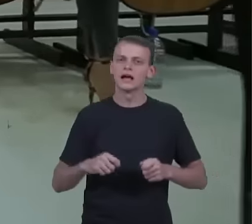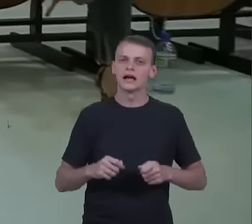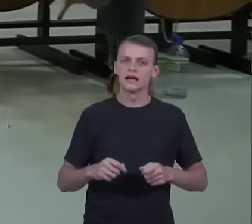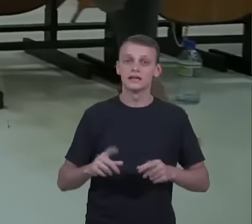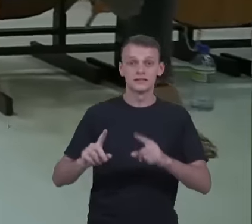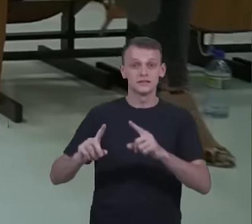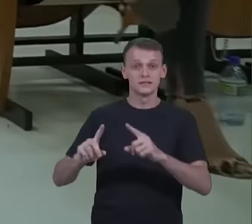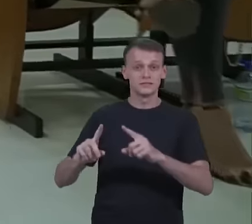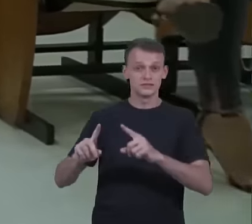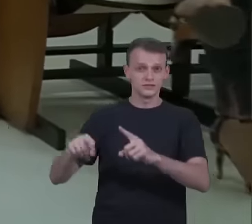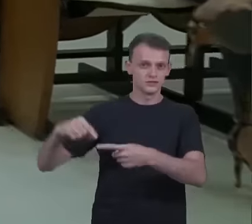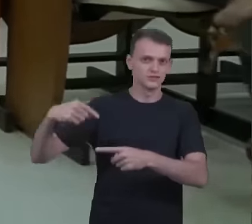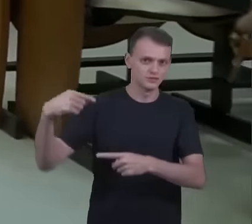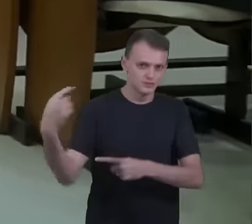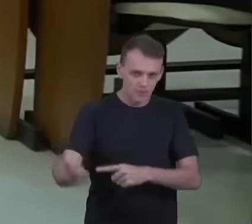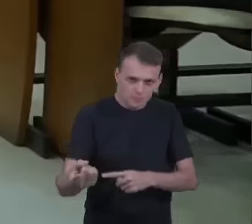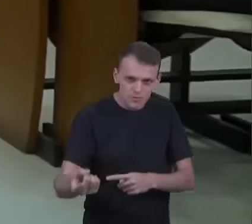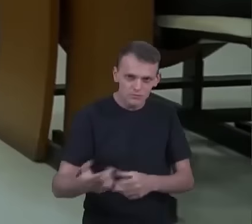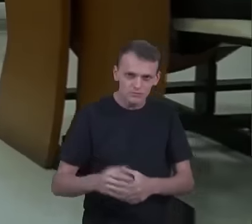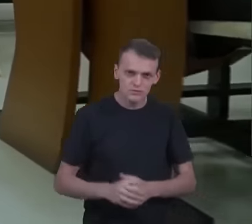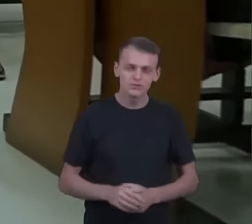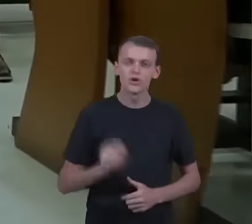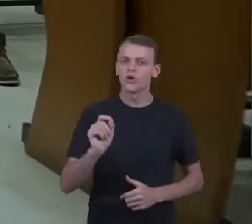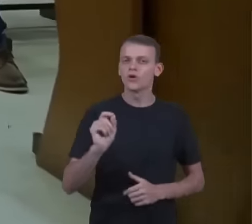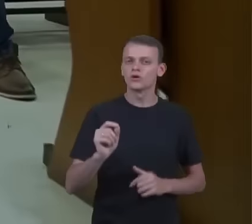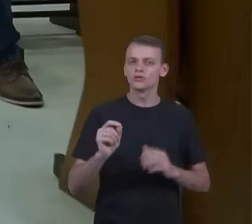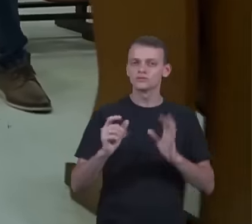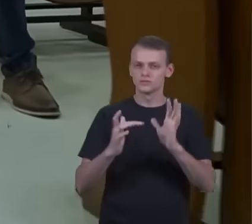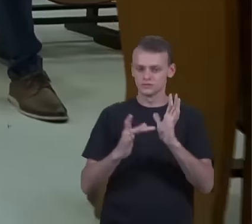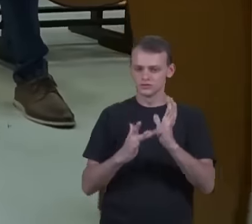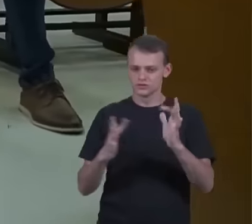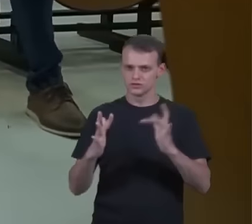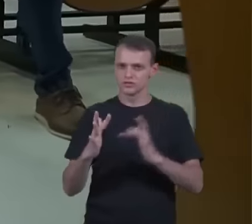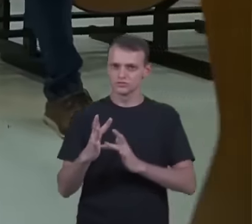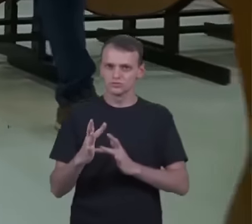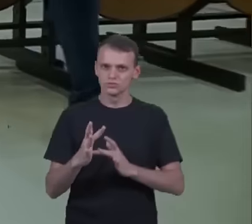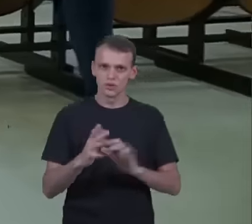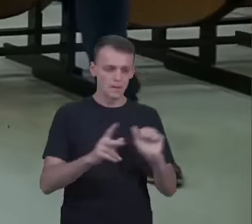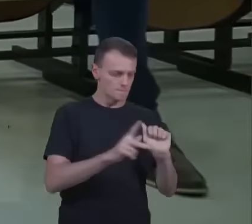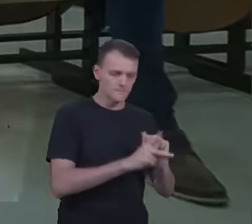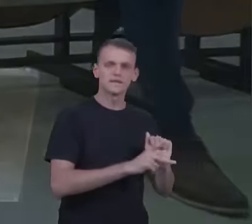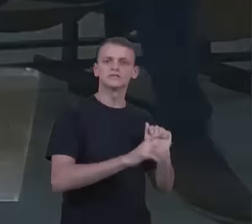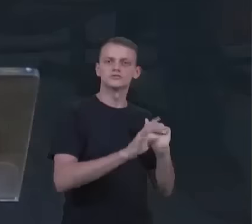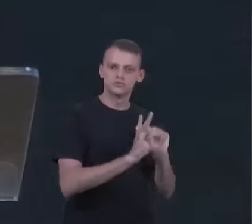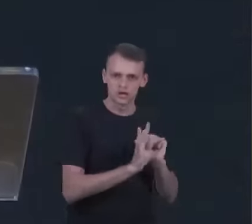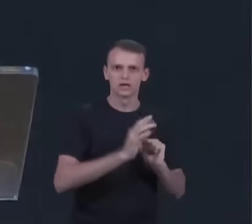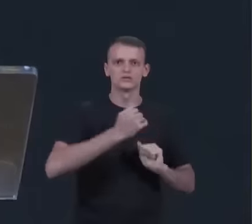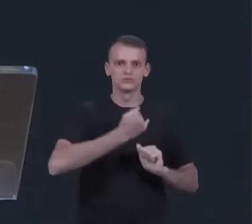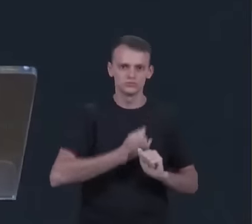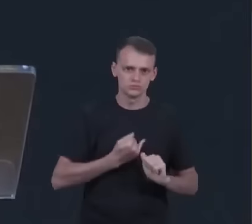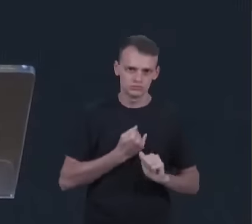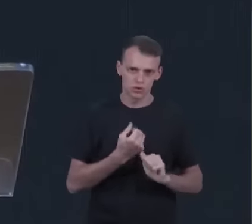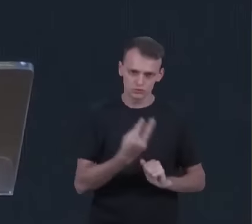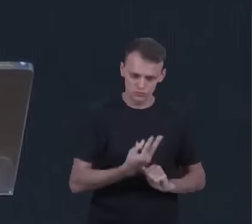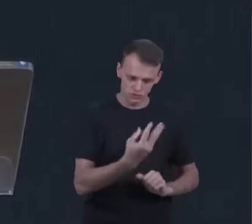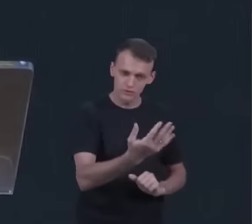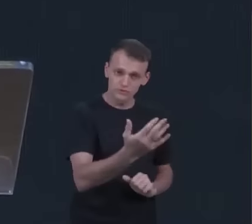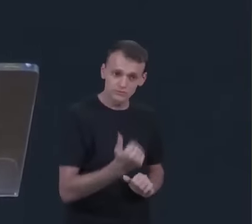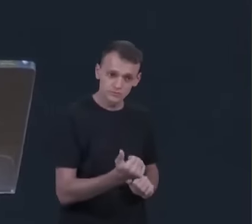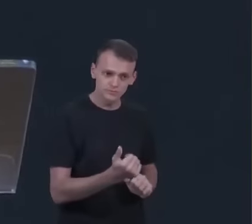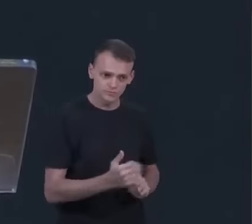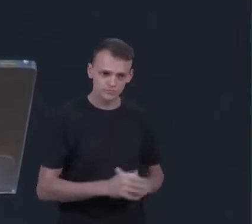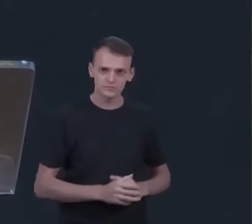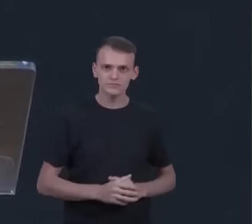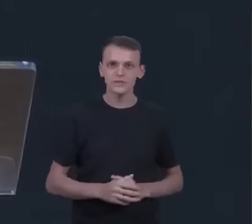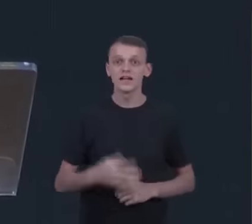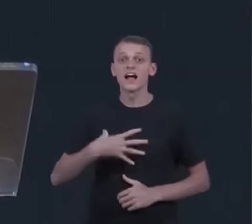Então, depois que todos que estavam ali estavam no mesmo espírito, na mesma frequência, ele pôde dizer à filha